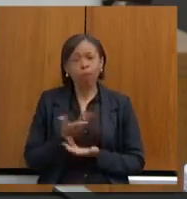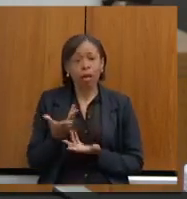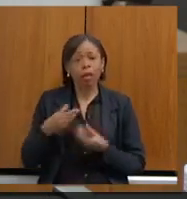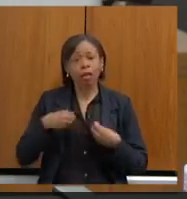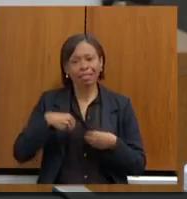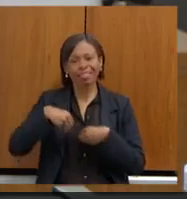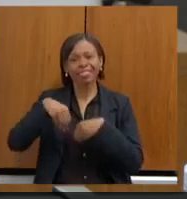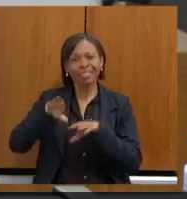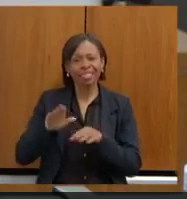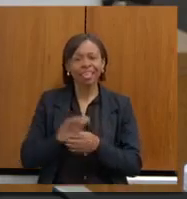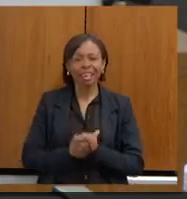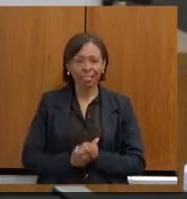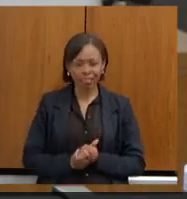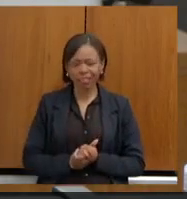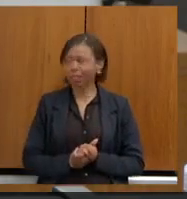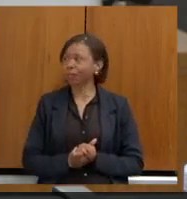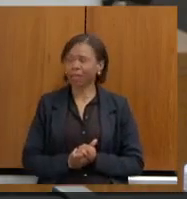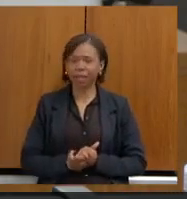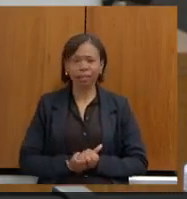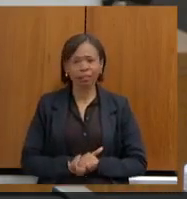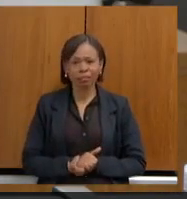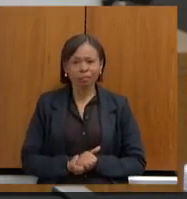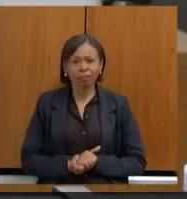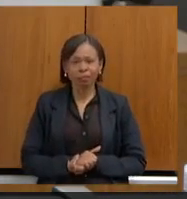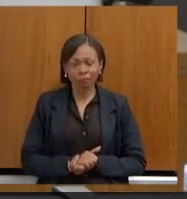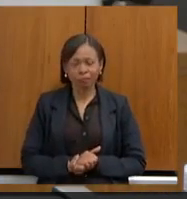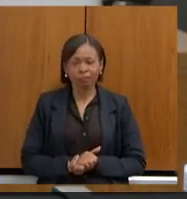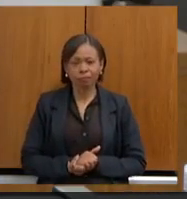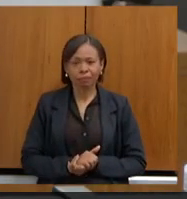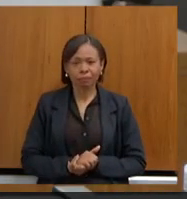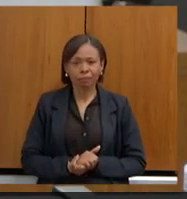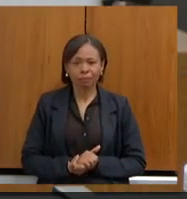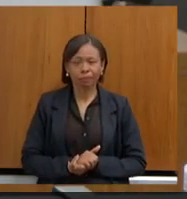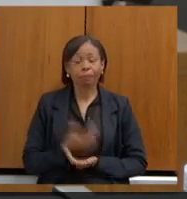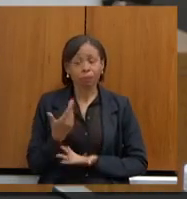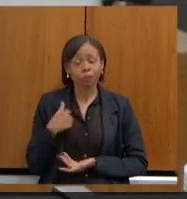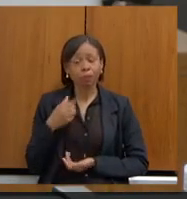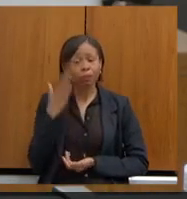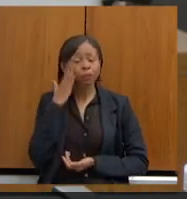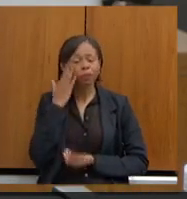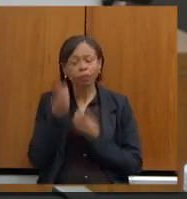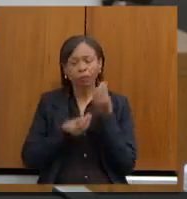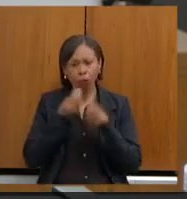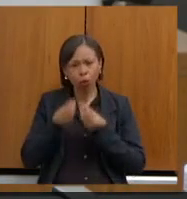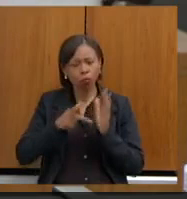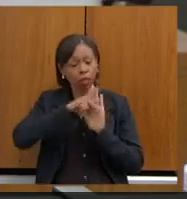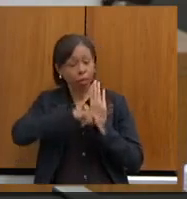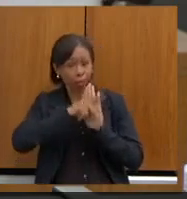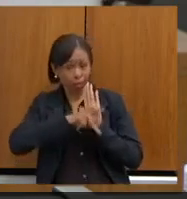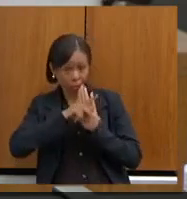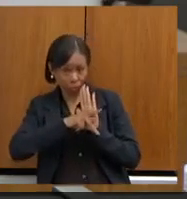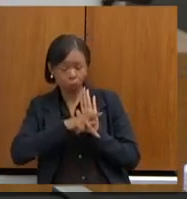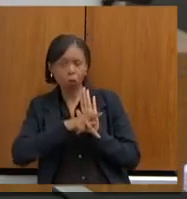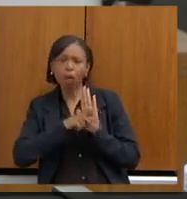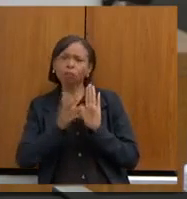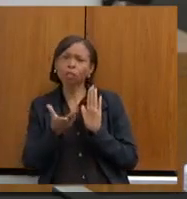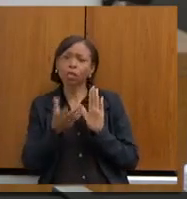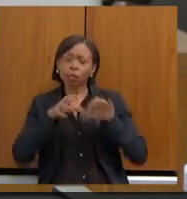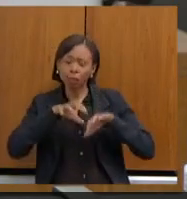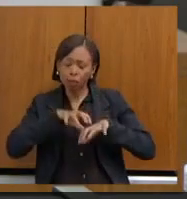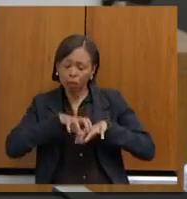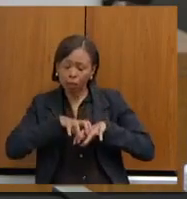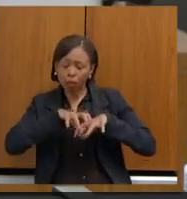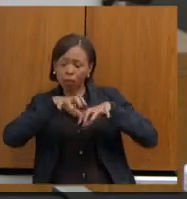e eu queria saber se é um planejamento dentro desta vez projeto de gestão compartilhada de separação